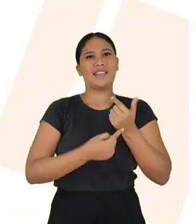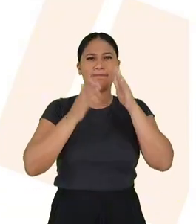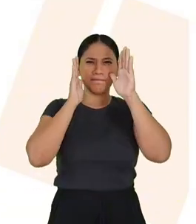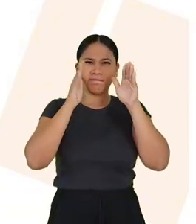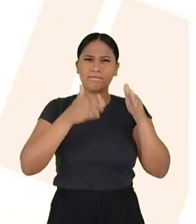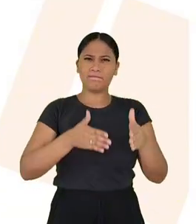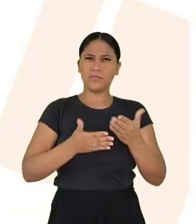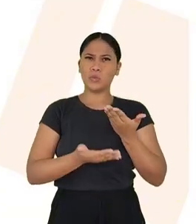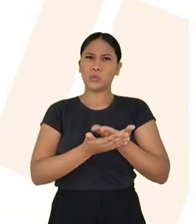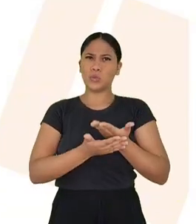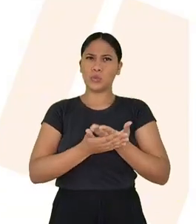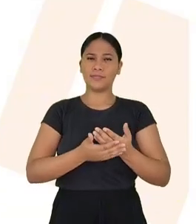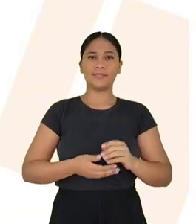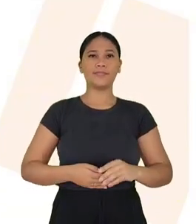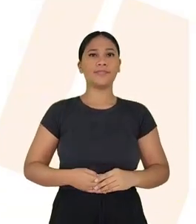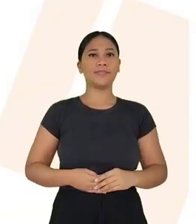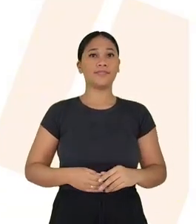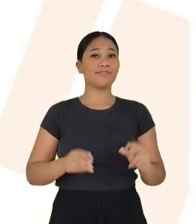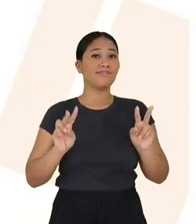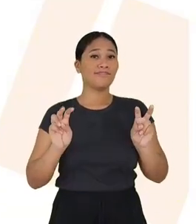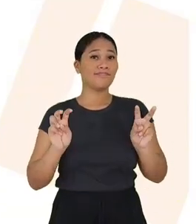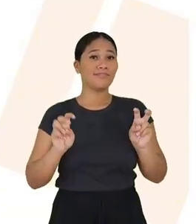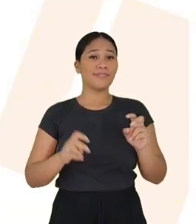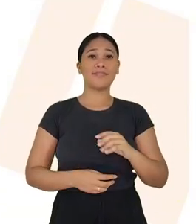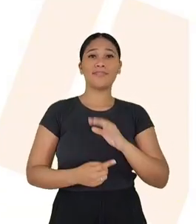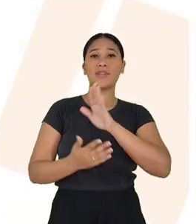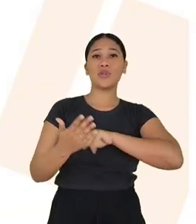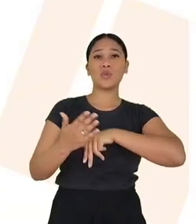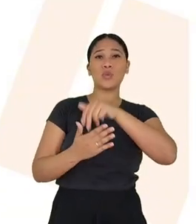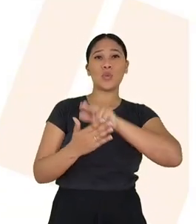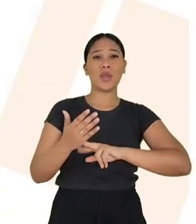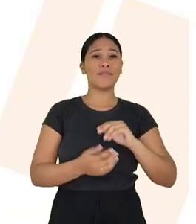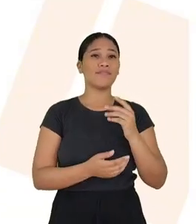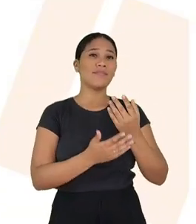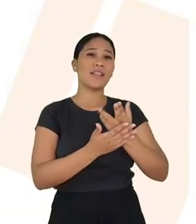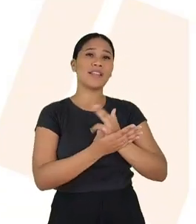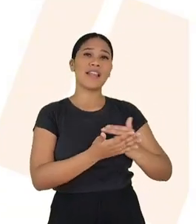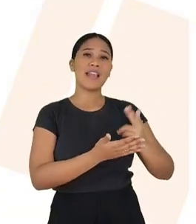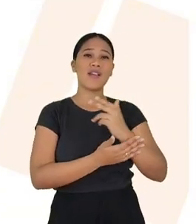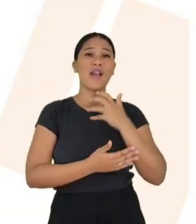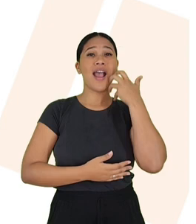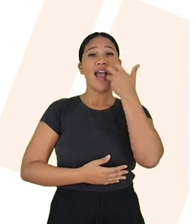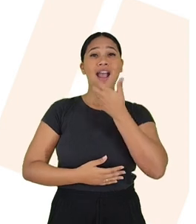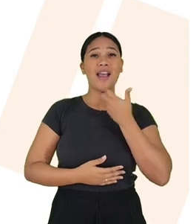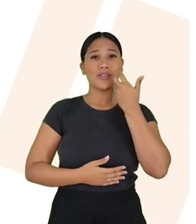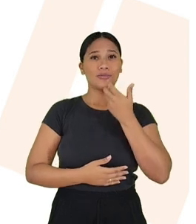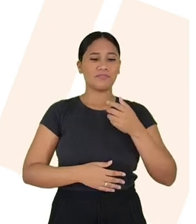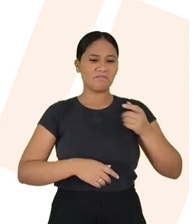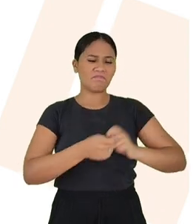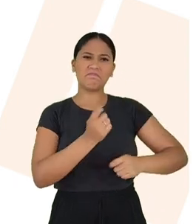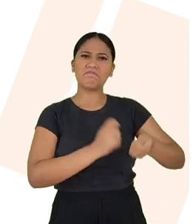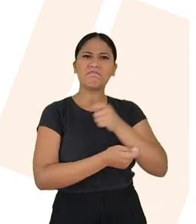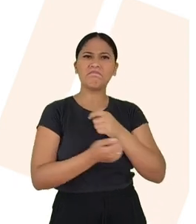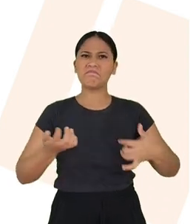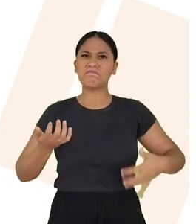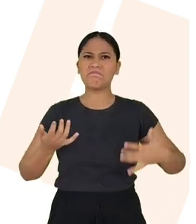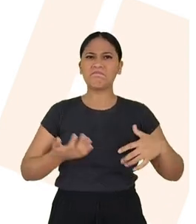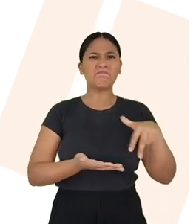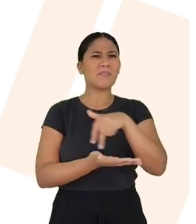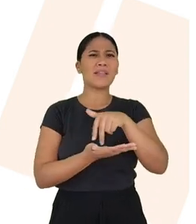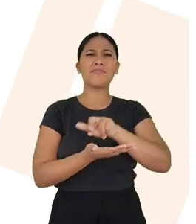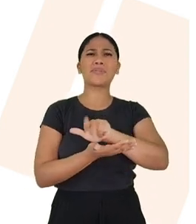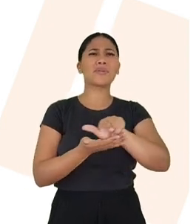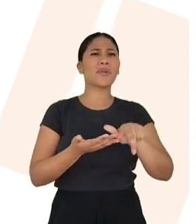Sem um estudo, não se obtém o domínio de uma técnica precisa. Pintura, desenho, canto, instrumento